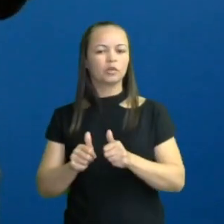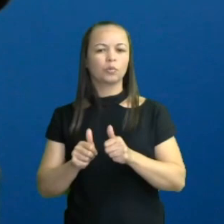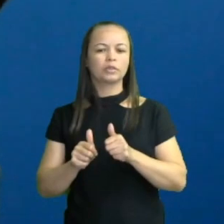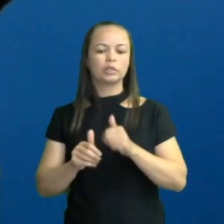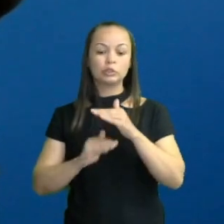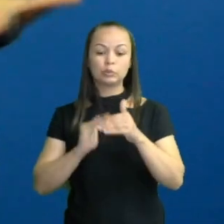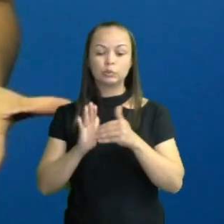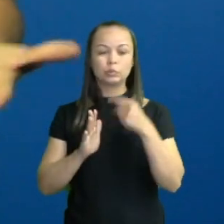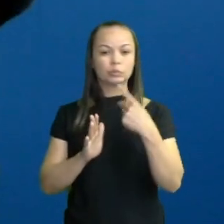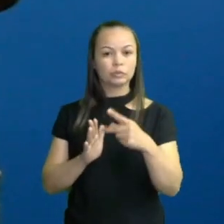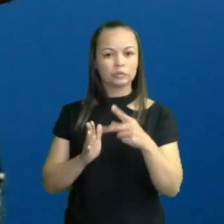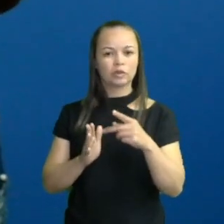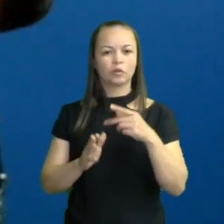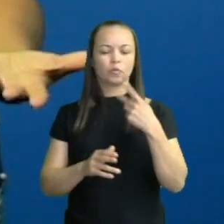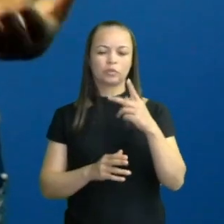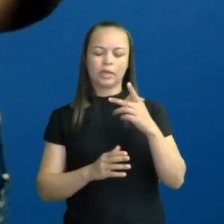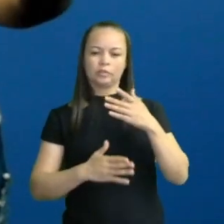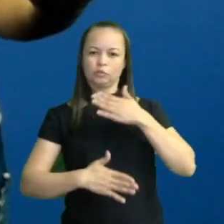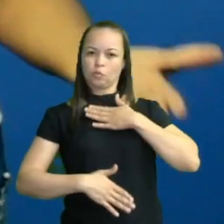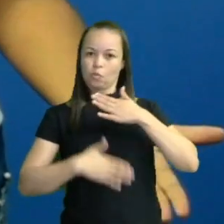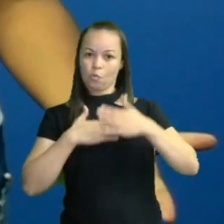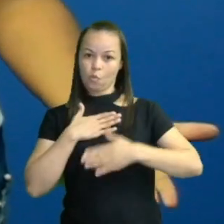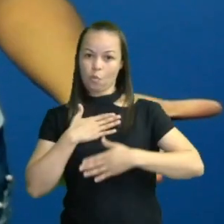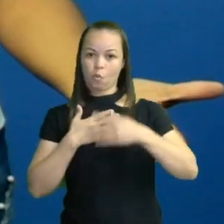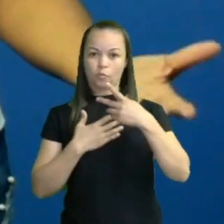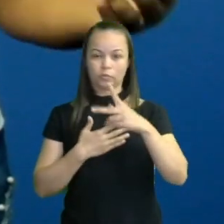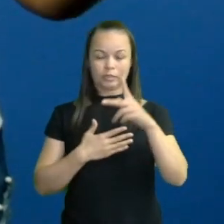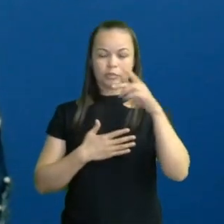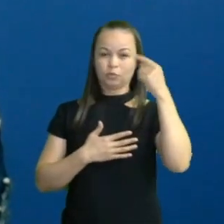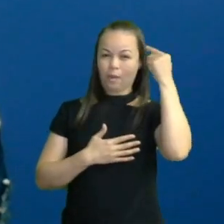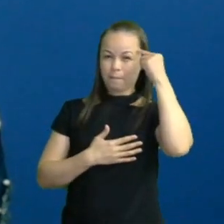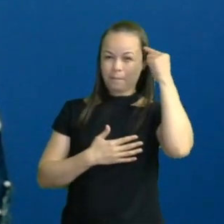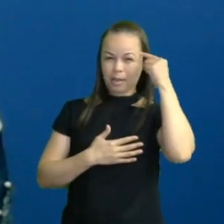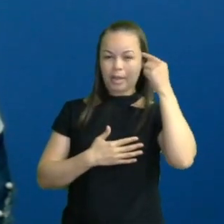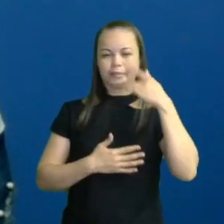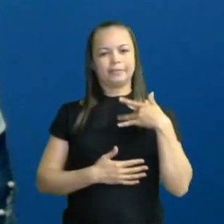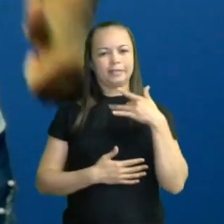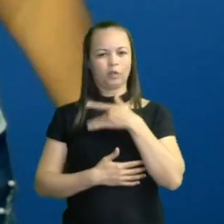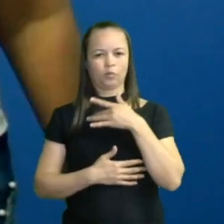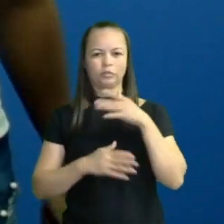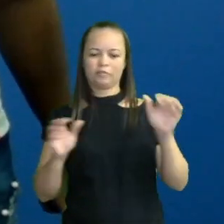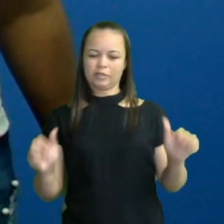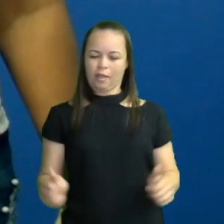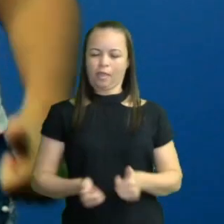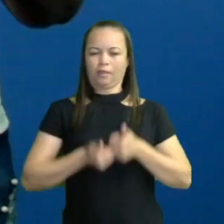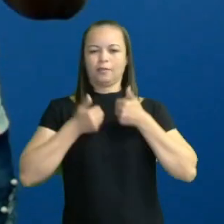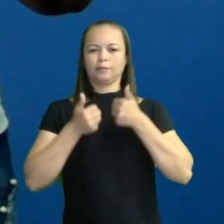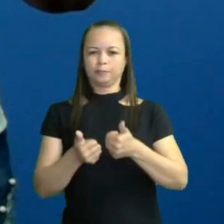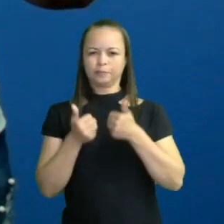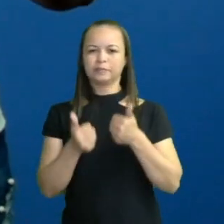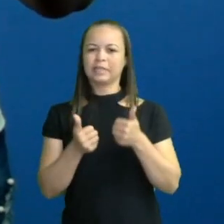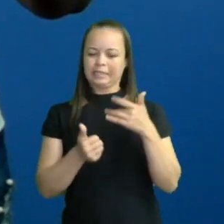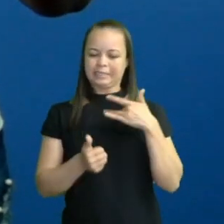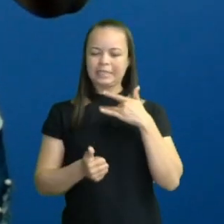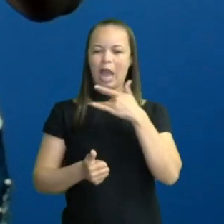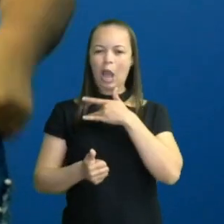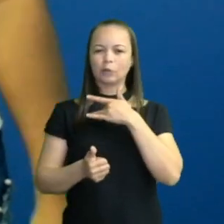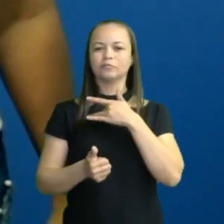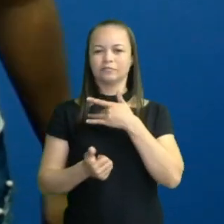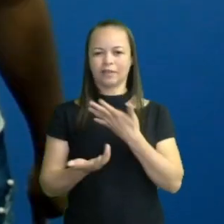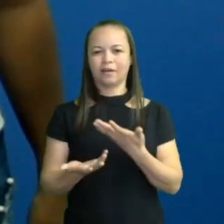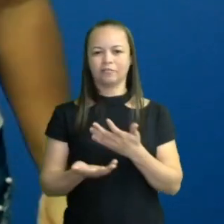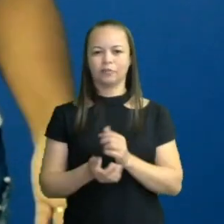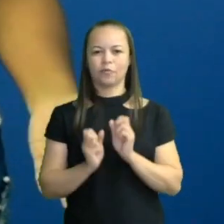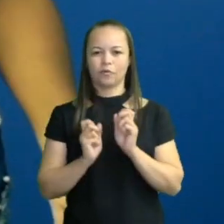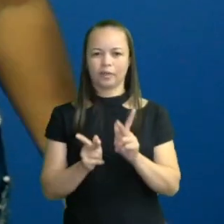isso, você vai cuidar do seu corpo, da sua mente e da sua saúde. E você vai ficar, ó, belezinha, saudável,